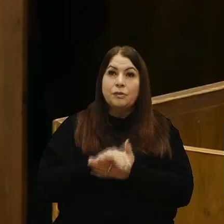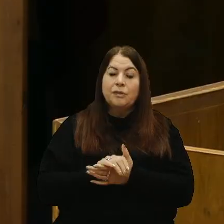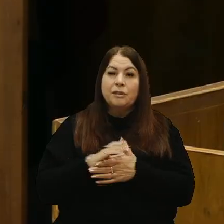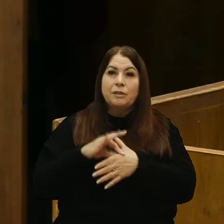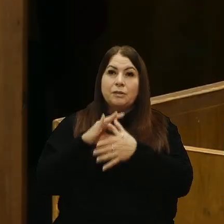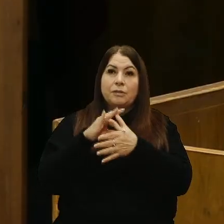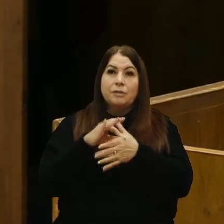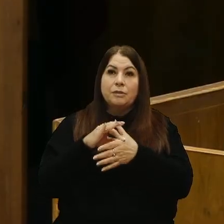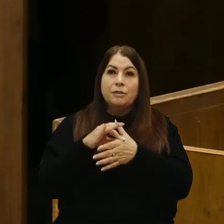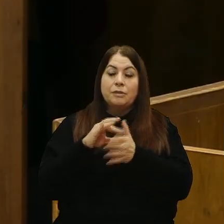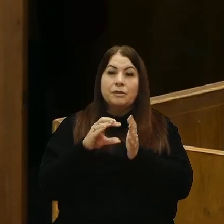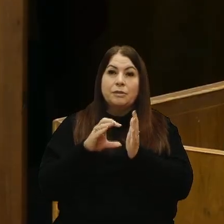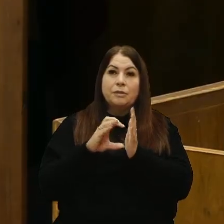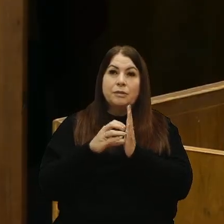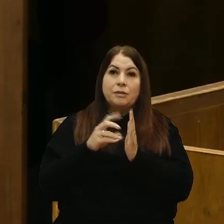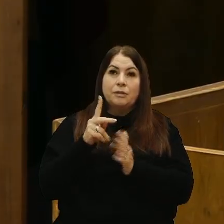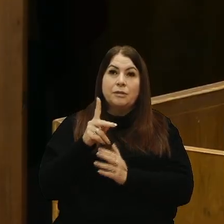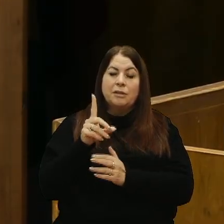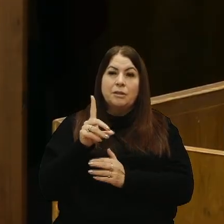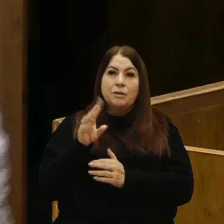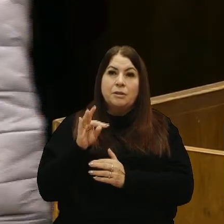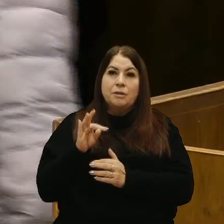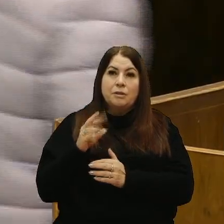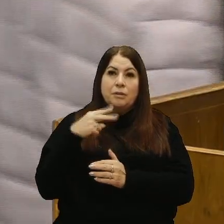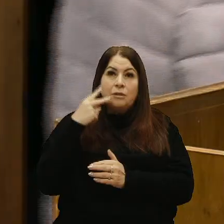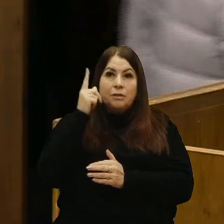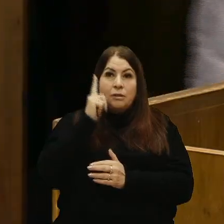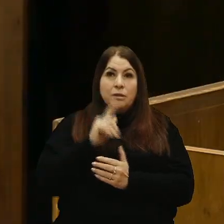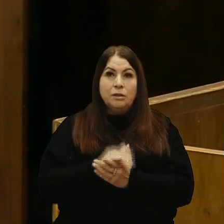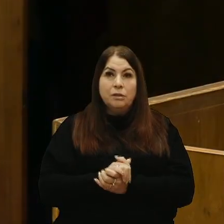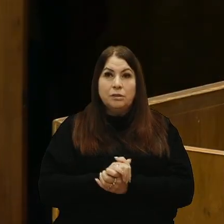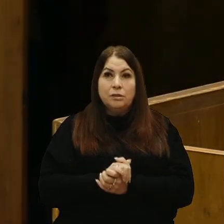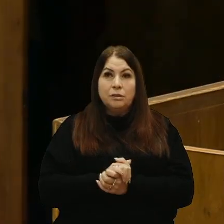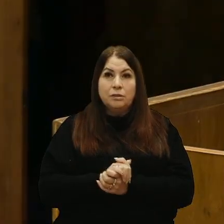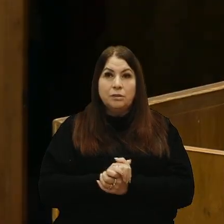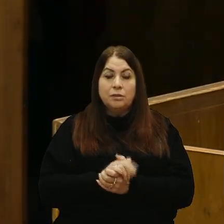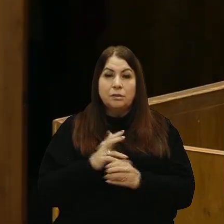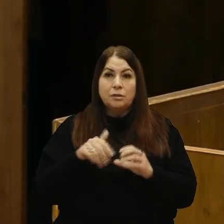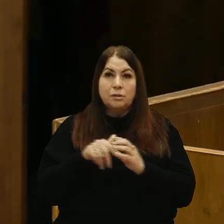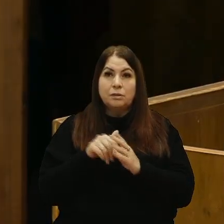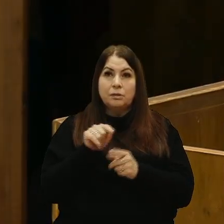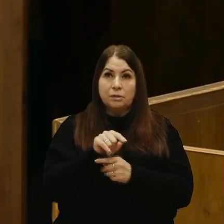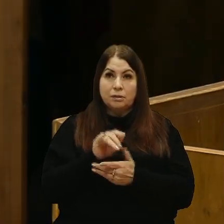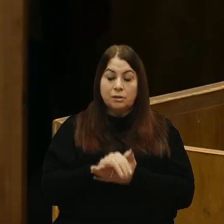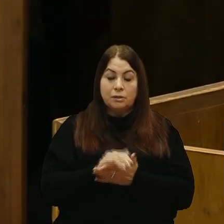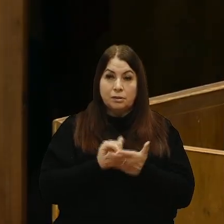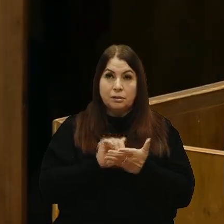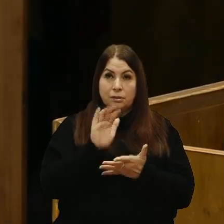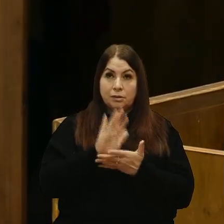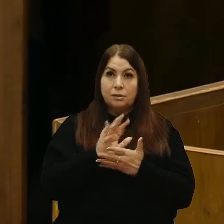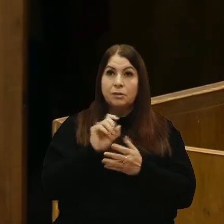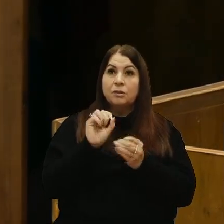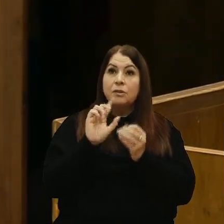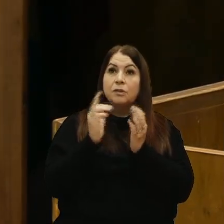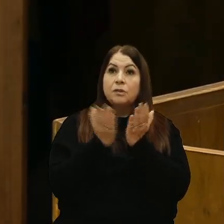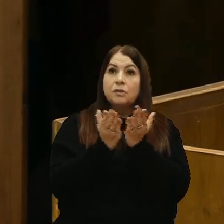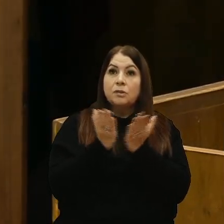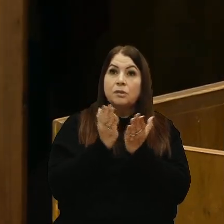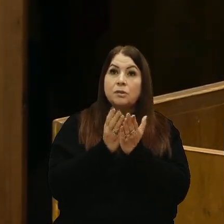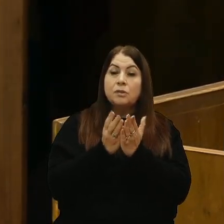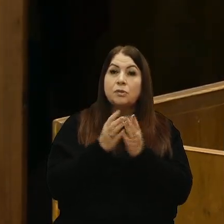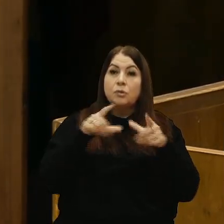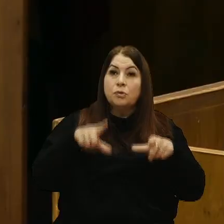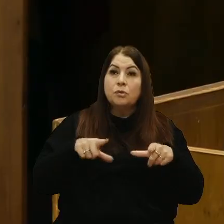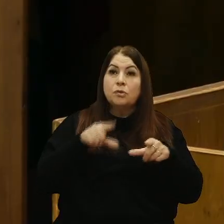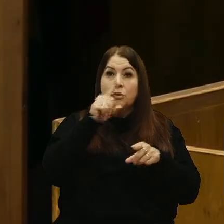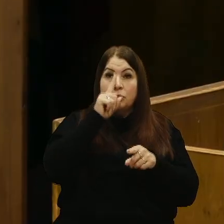declaração de líder à bancada Mas do Partido nós... dos Trabalhadores, o vereador Lucas Carinhato, da tribuna. Qual é o estudo sobre as áreas de risco